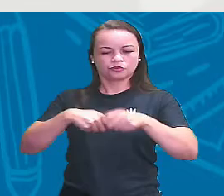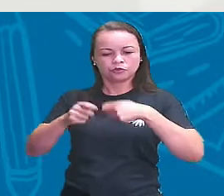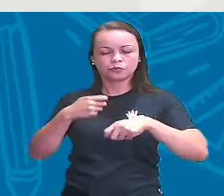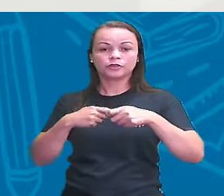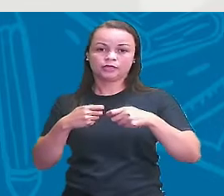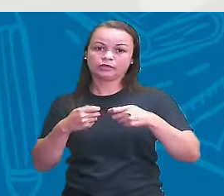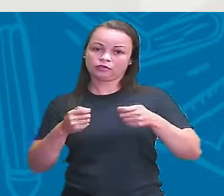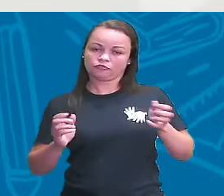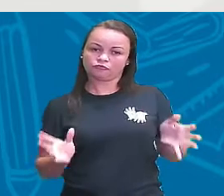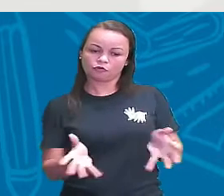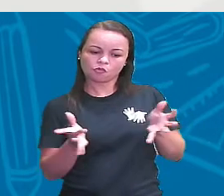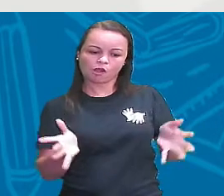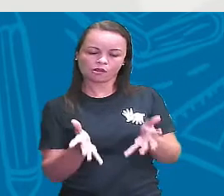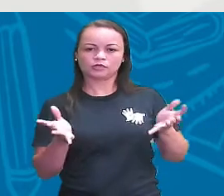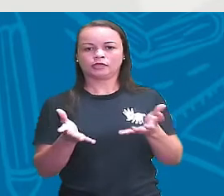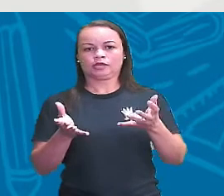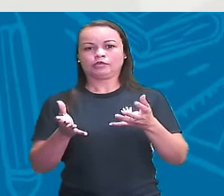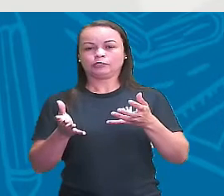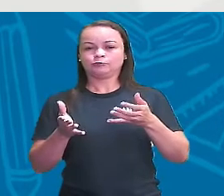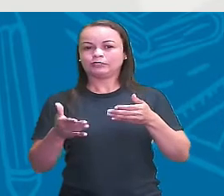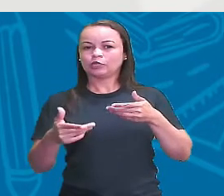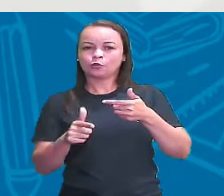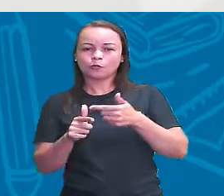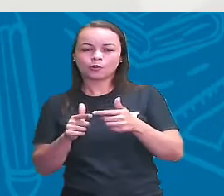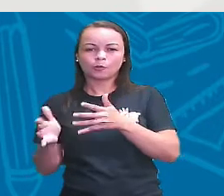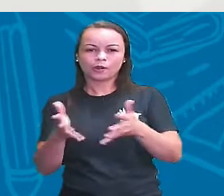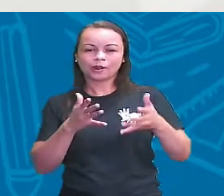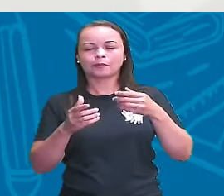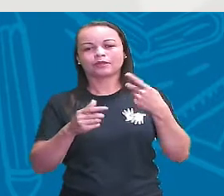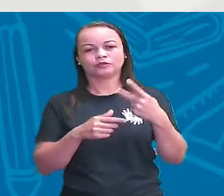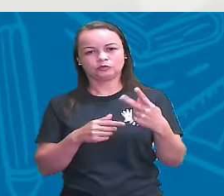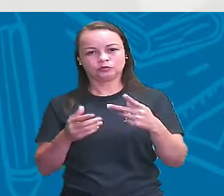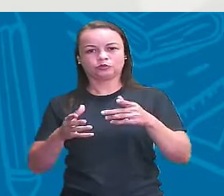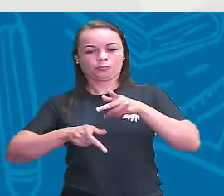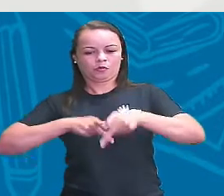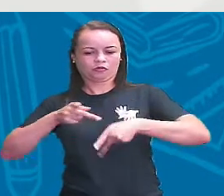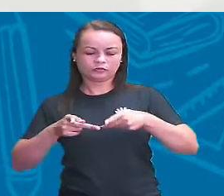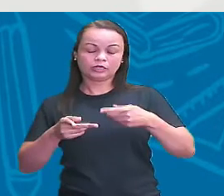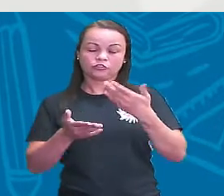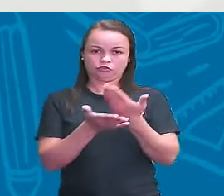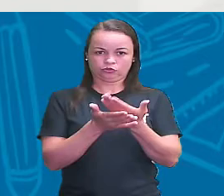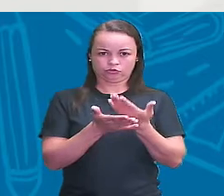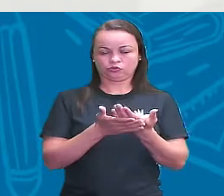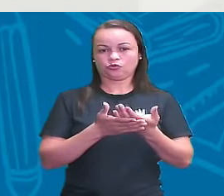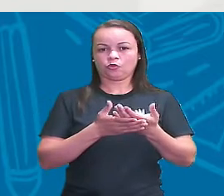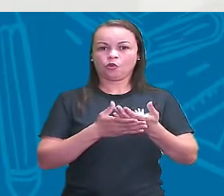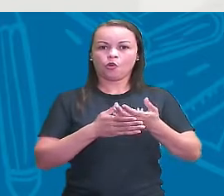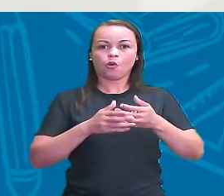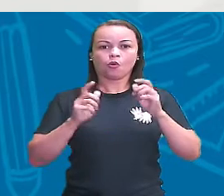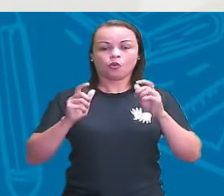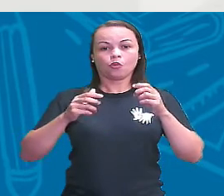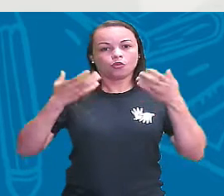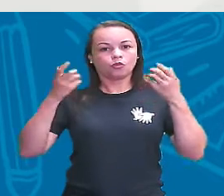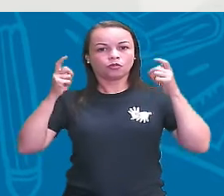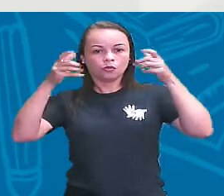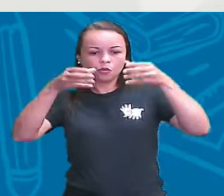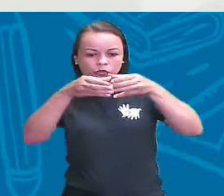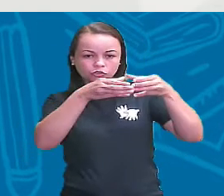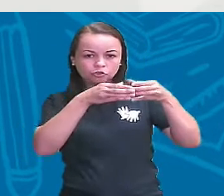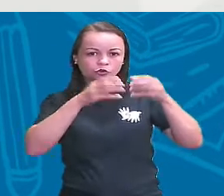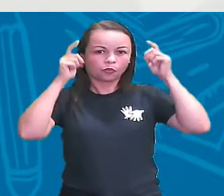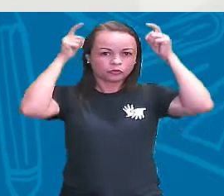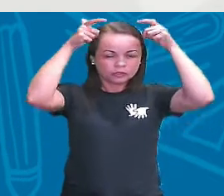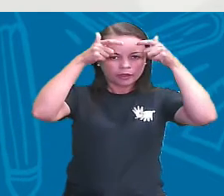impactando na cultura desses povos. Então, a gente estudou os reinos e os povos da região de Sahel antes do processo